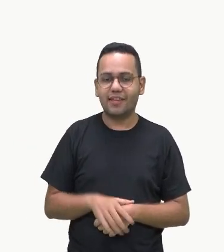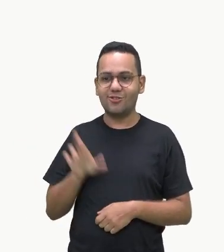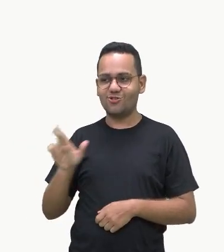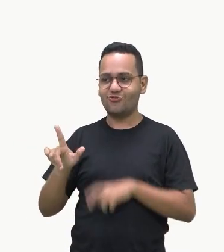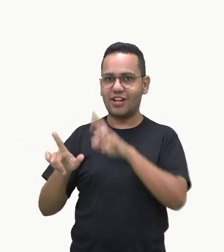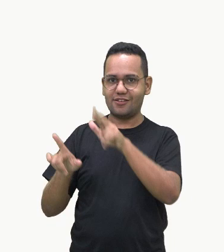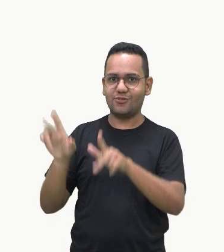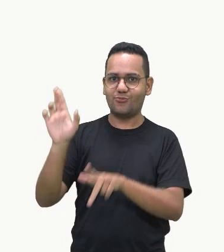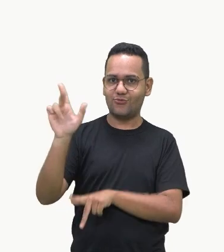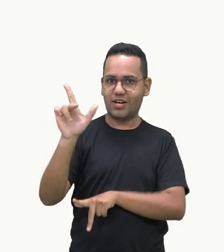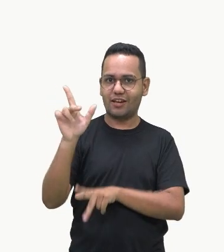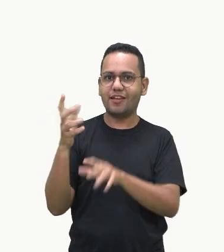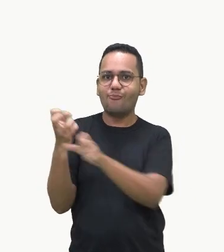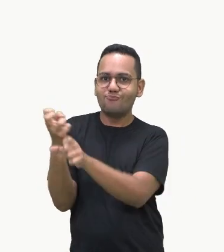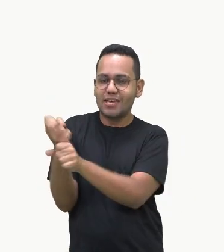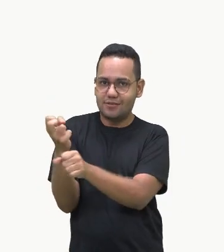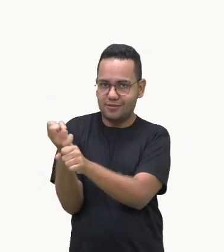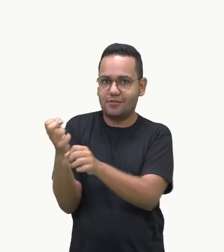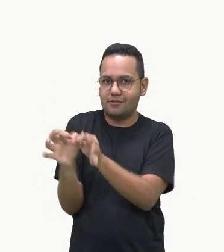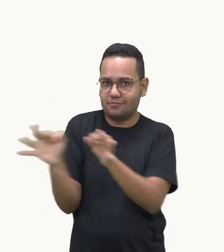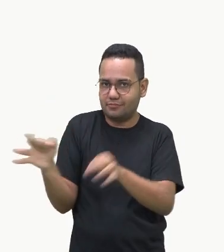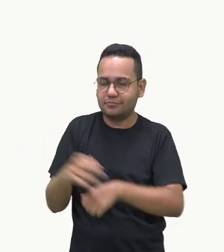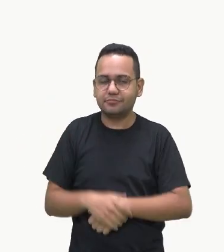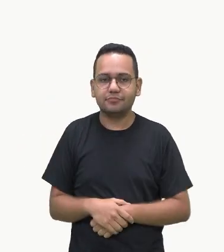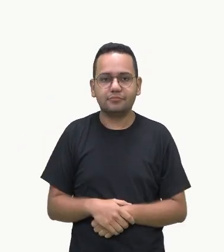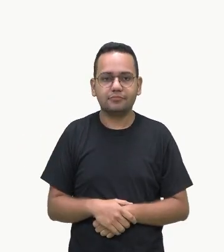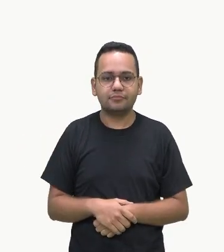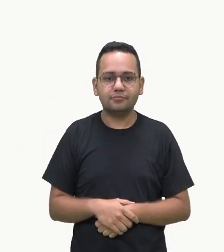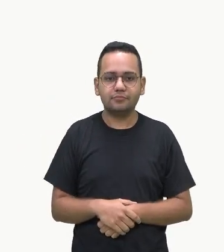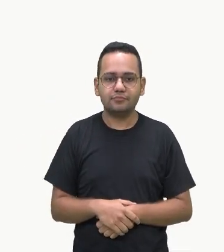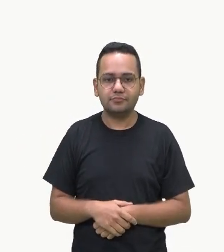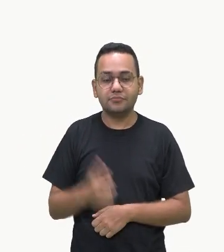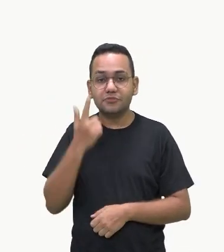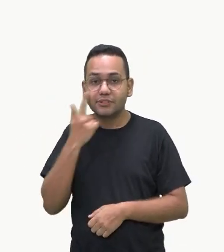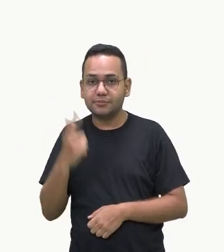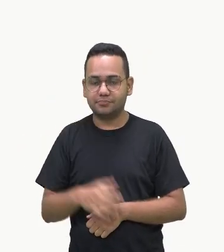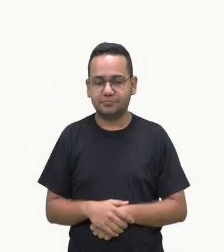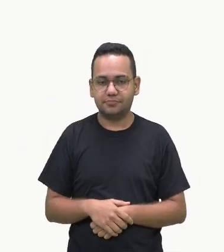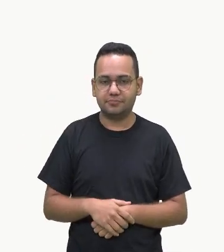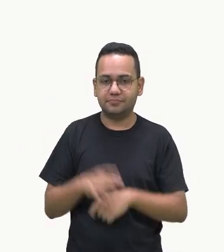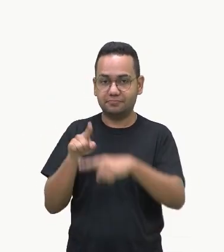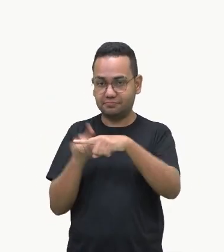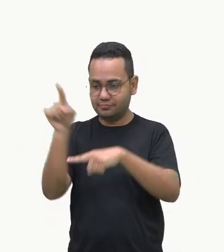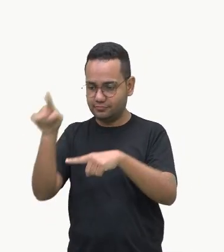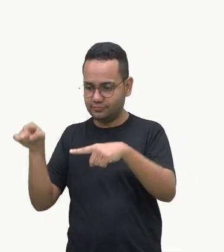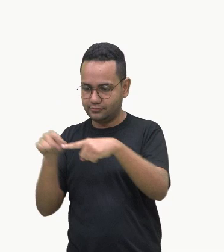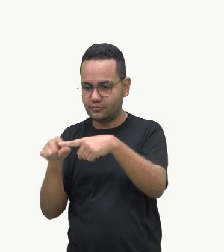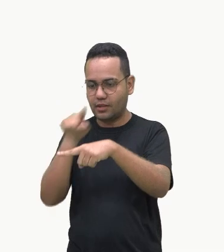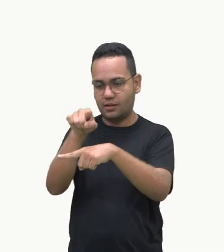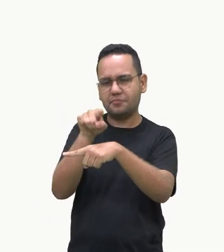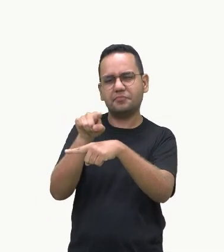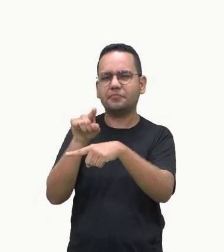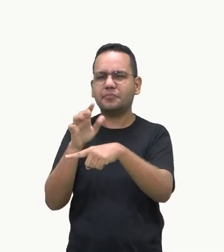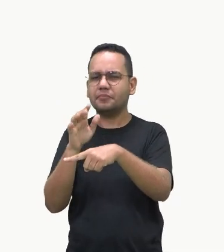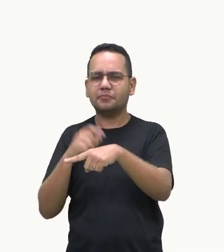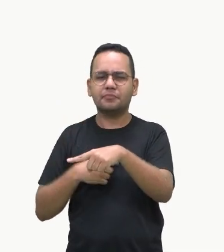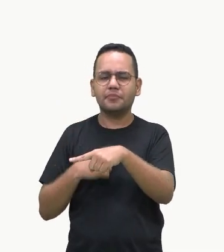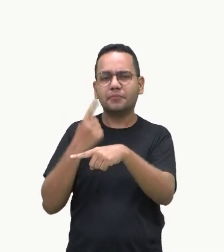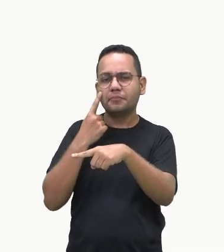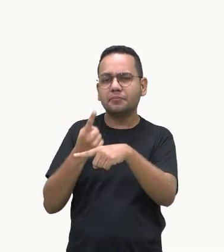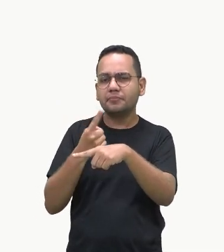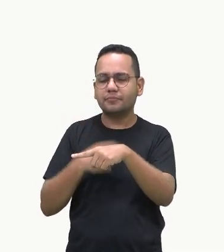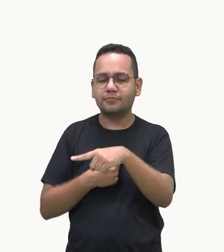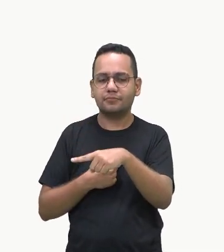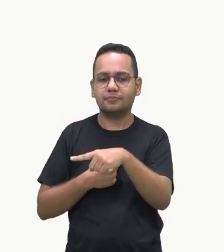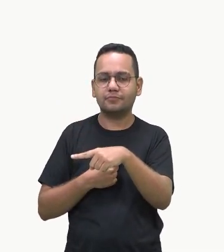diferentes. Deixa eu colocar aqui para você. Aqui vai ser o 9. Aqui, não, peraí. Aqui eu vou